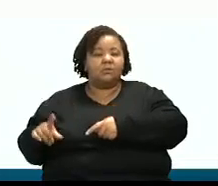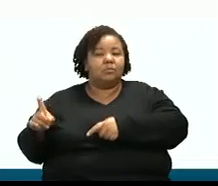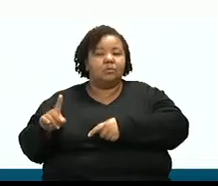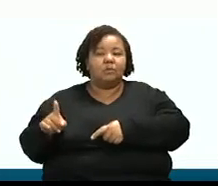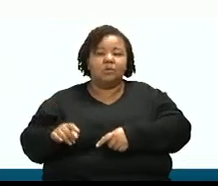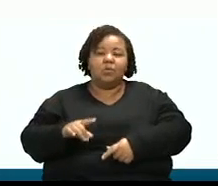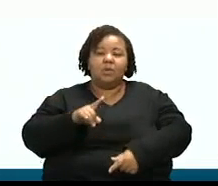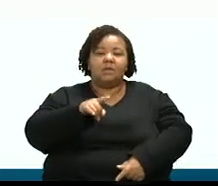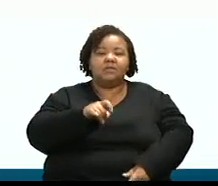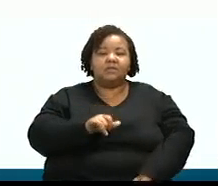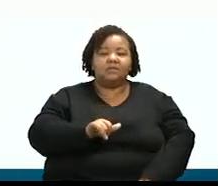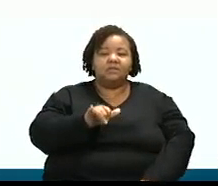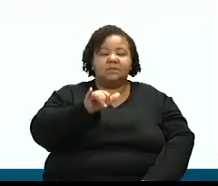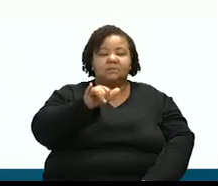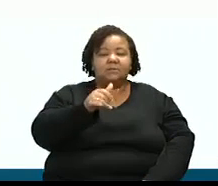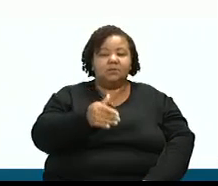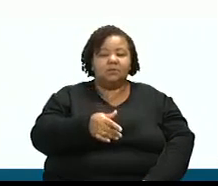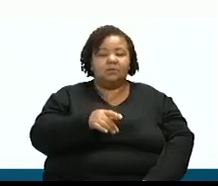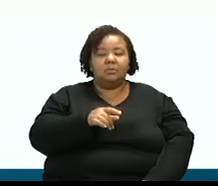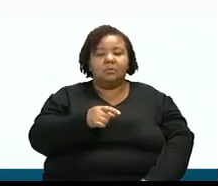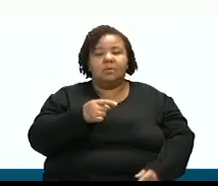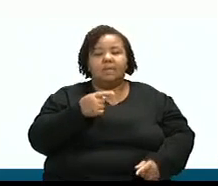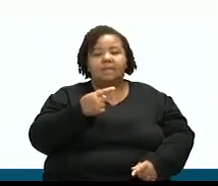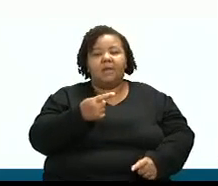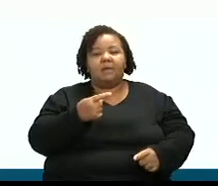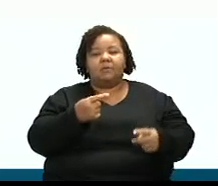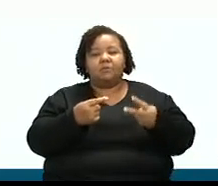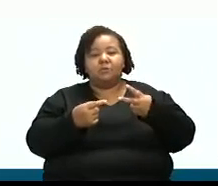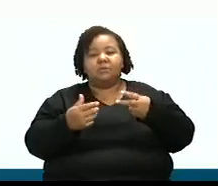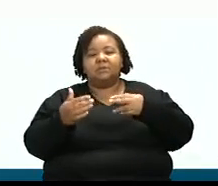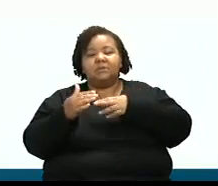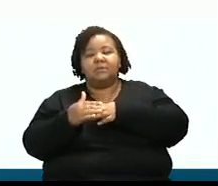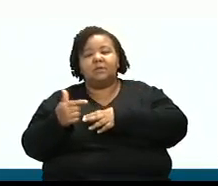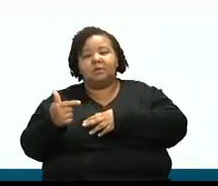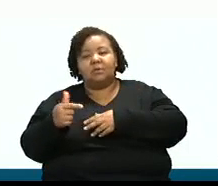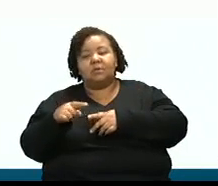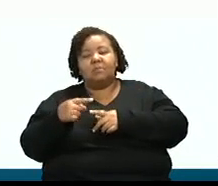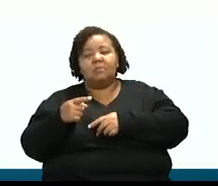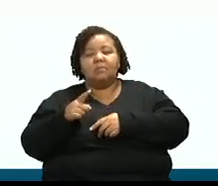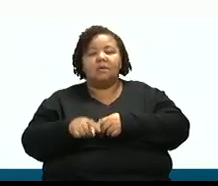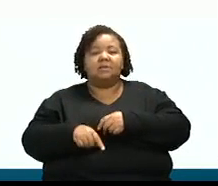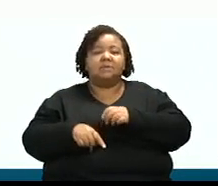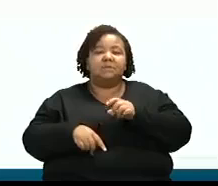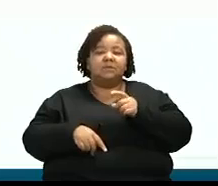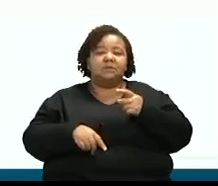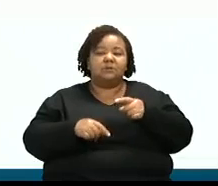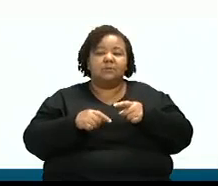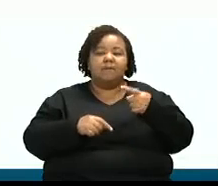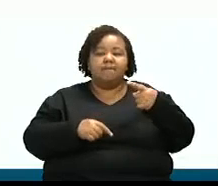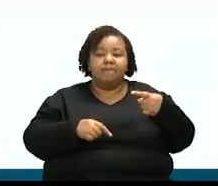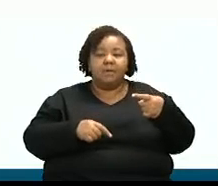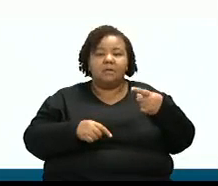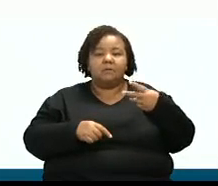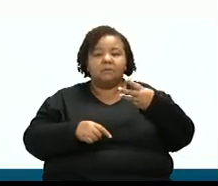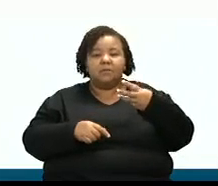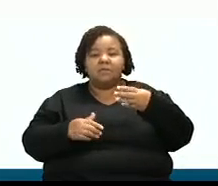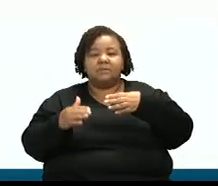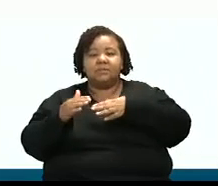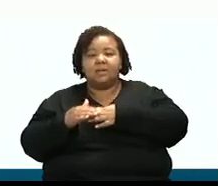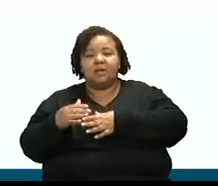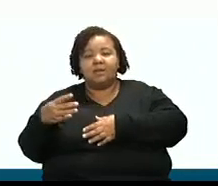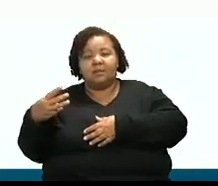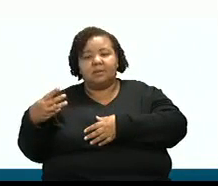e y variando de menos 2 a 2, mas sim x e y variando de menos 3 a